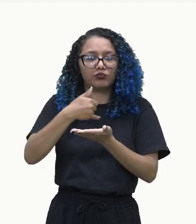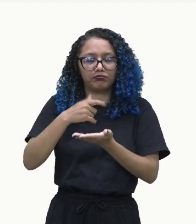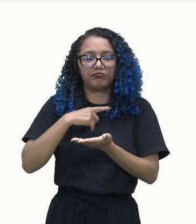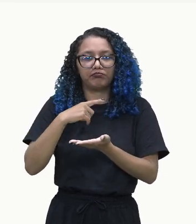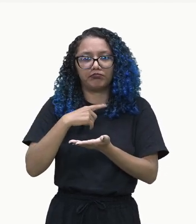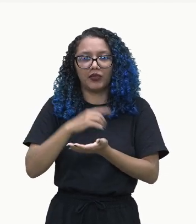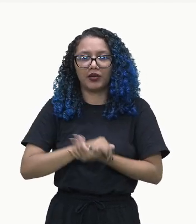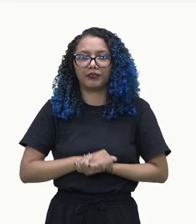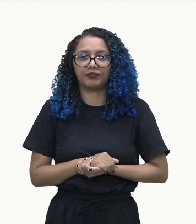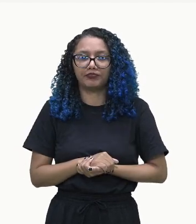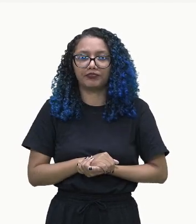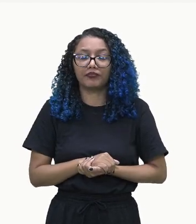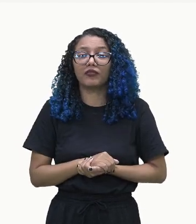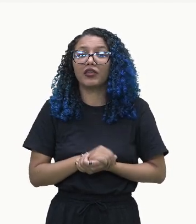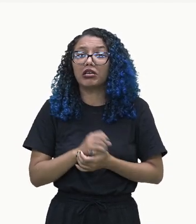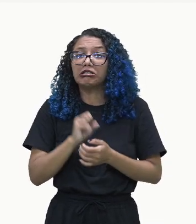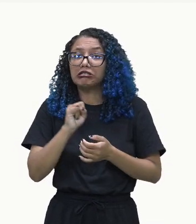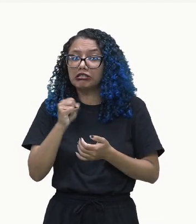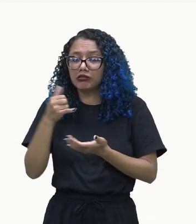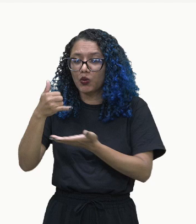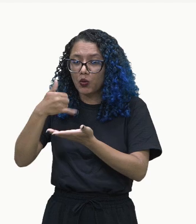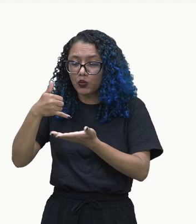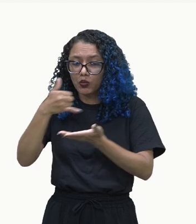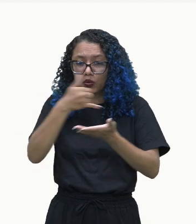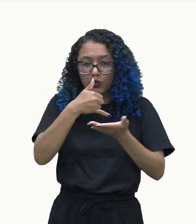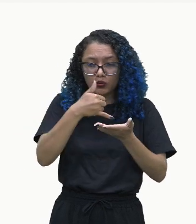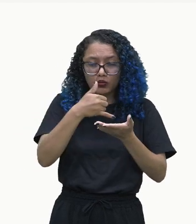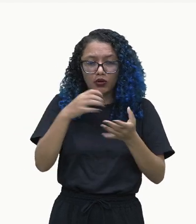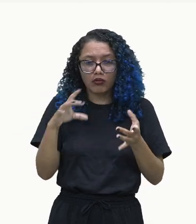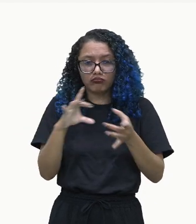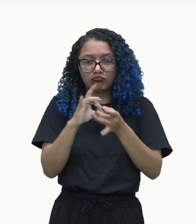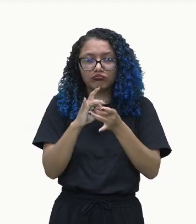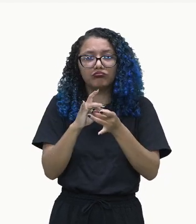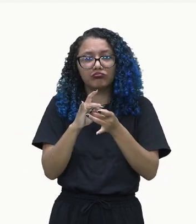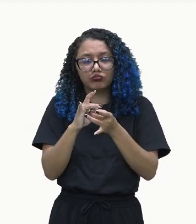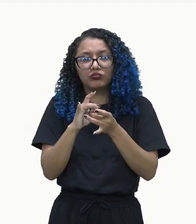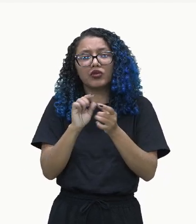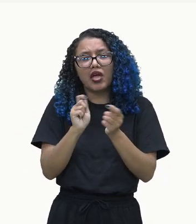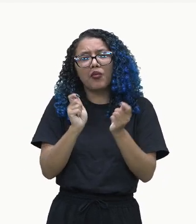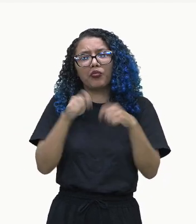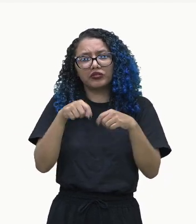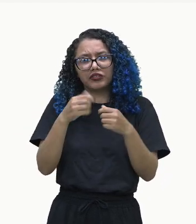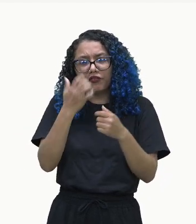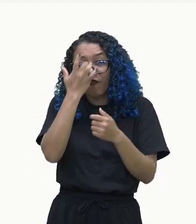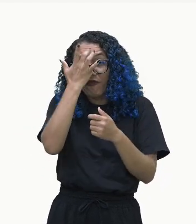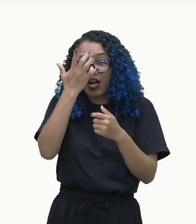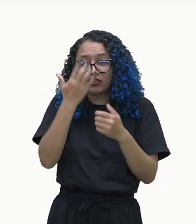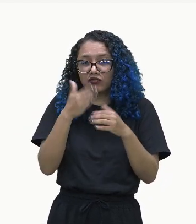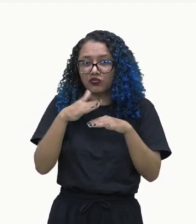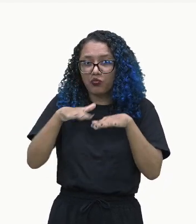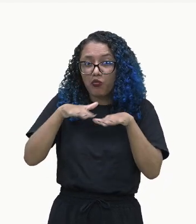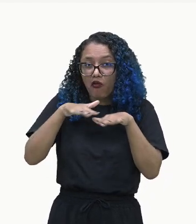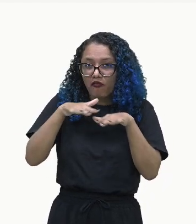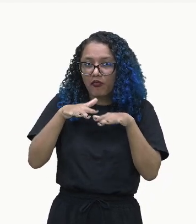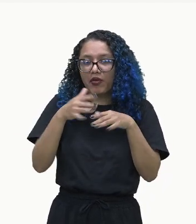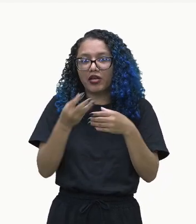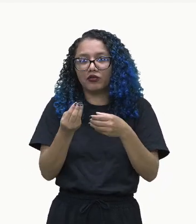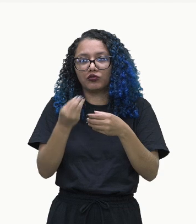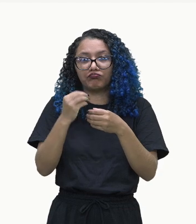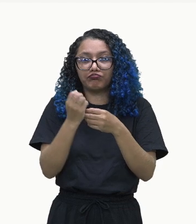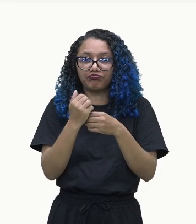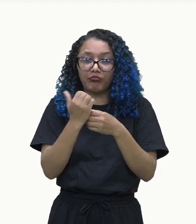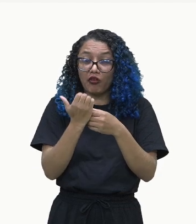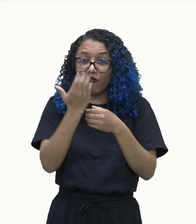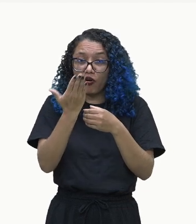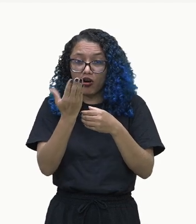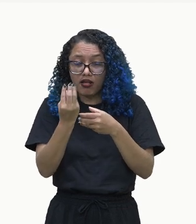e gordura com gordura, então eles conseguem ter este tipo de trânsito facilitado entre o meio